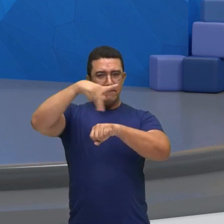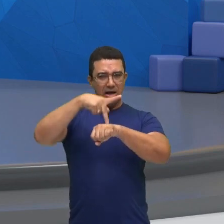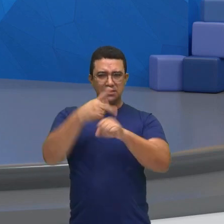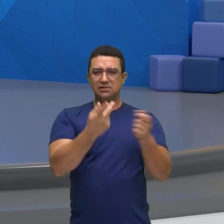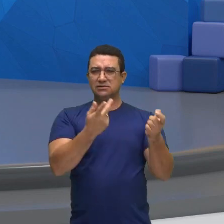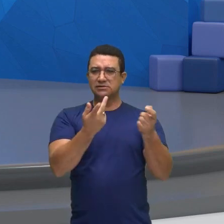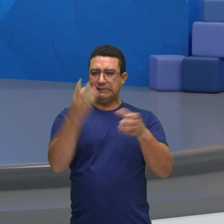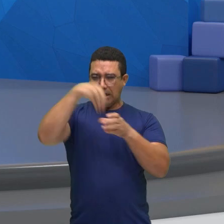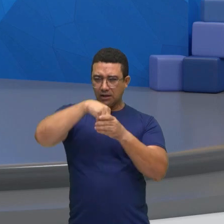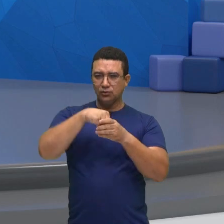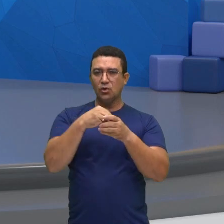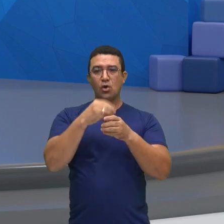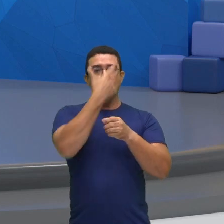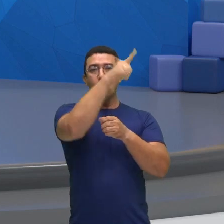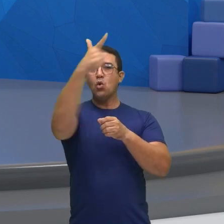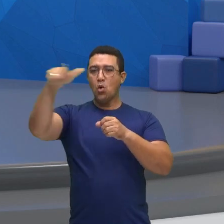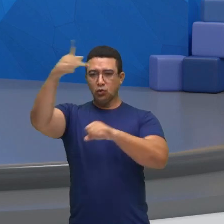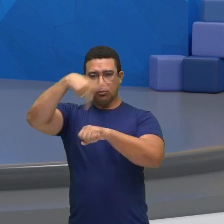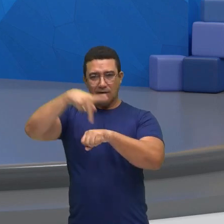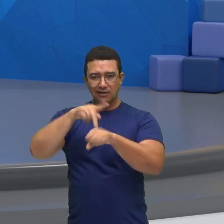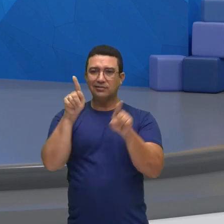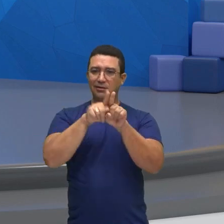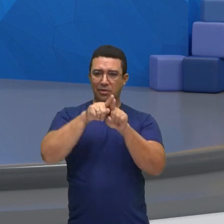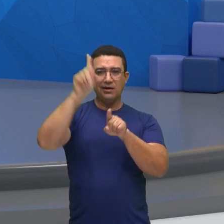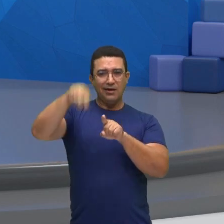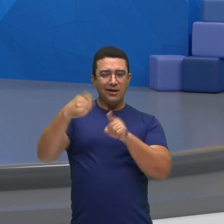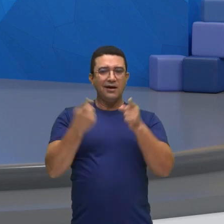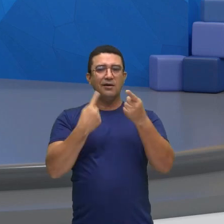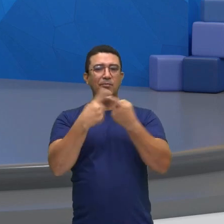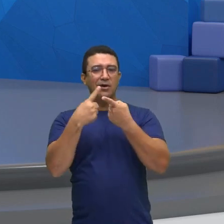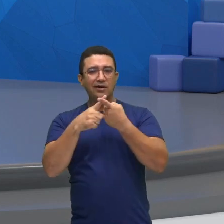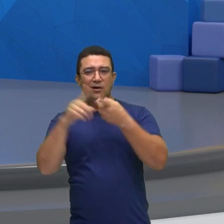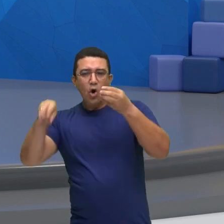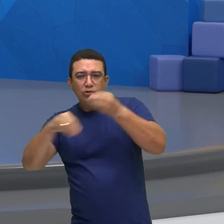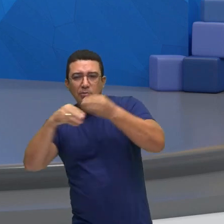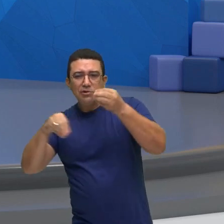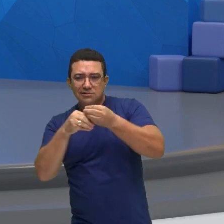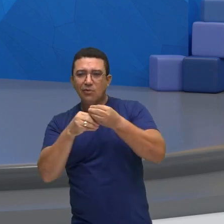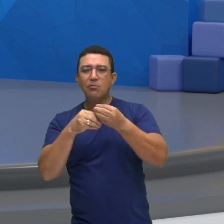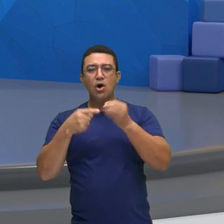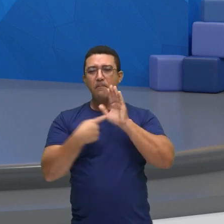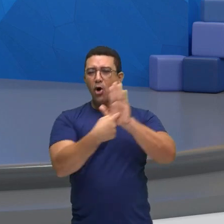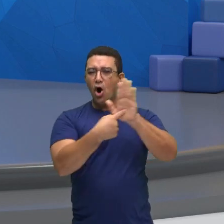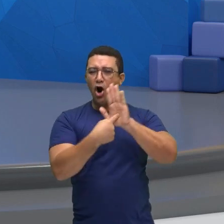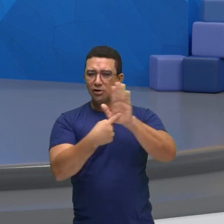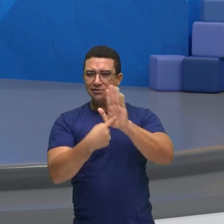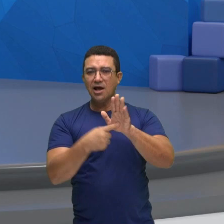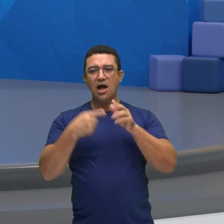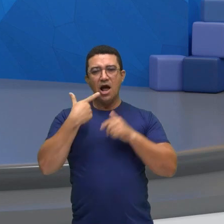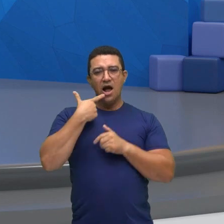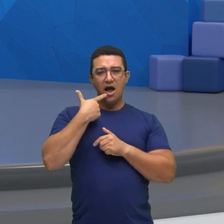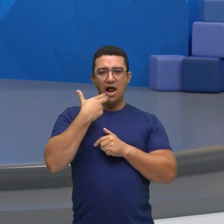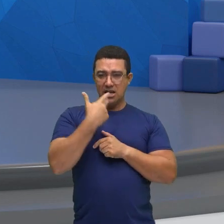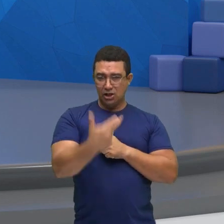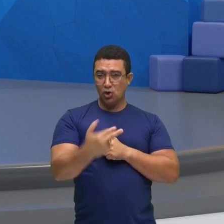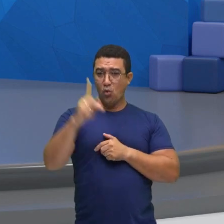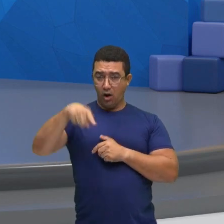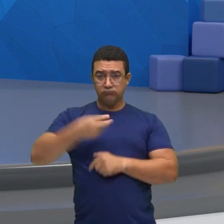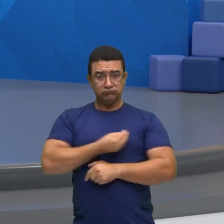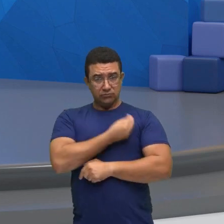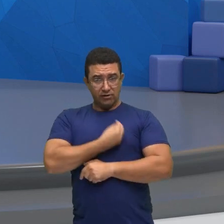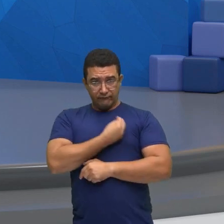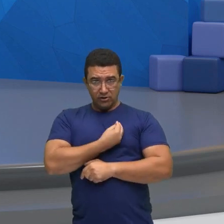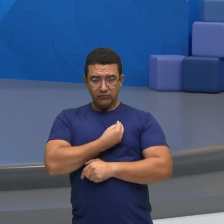idioma. Elas trazem riqueza para a língua, demonstram aí que a língua é viva, traz a diversidade, respeitam os aspectos